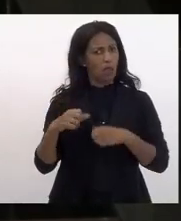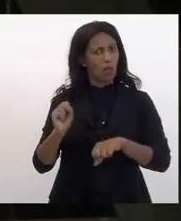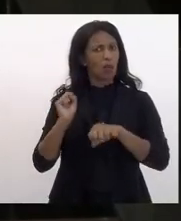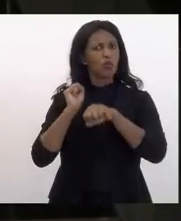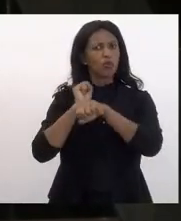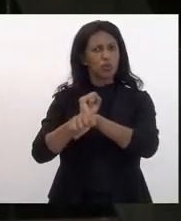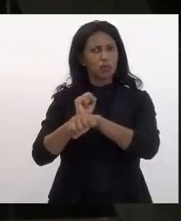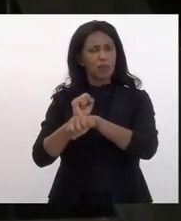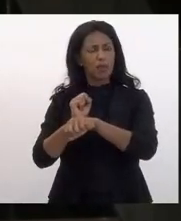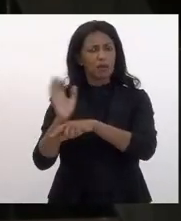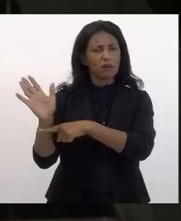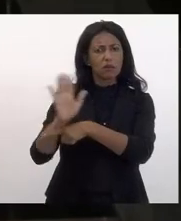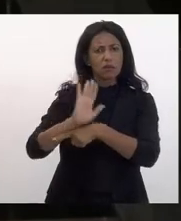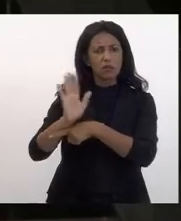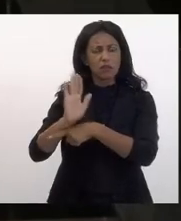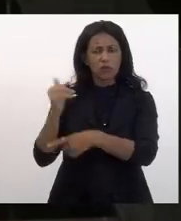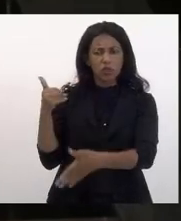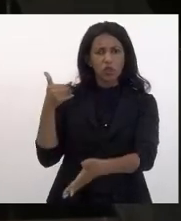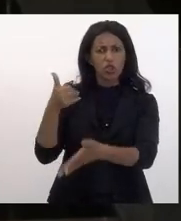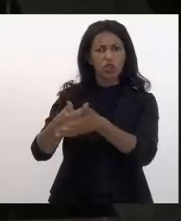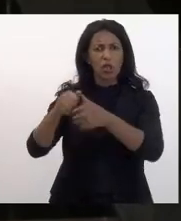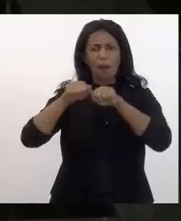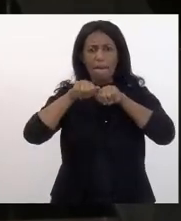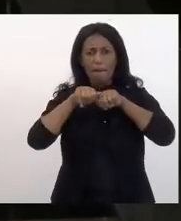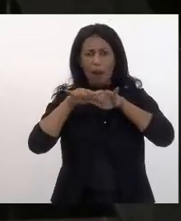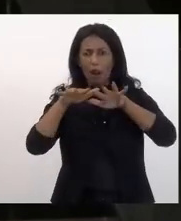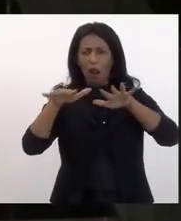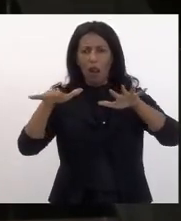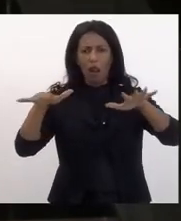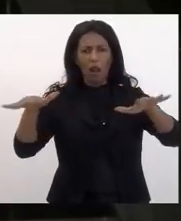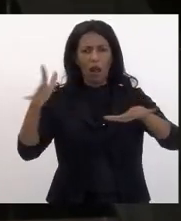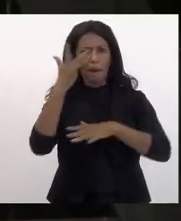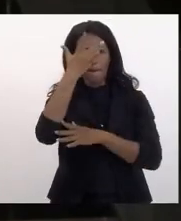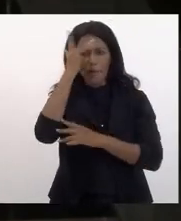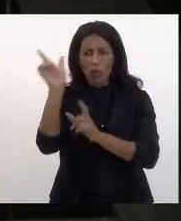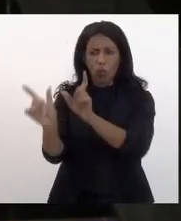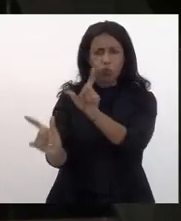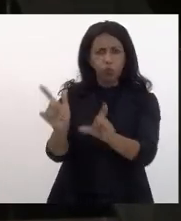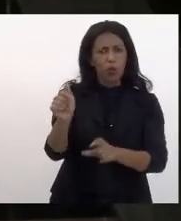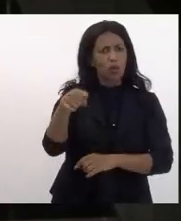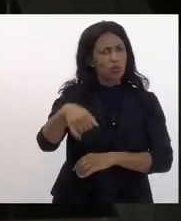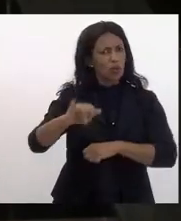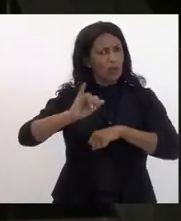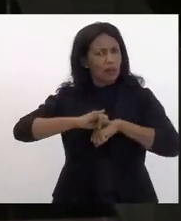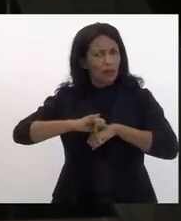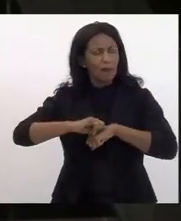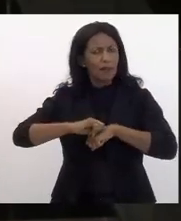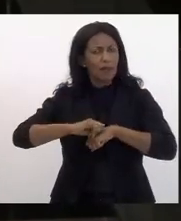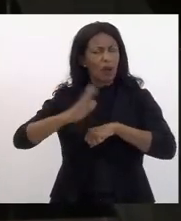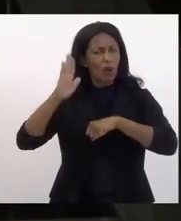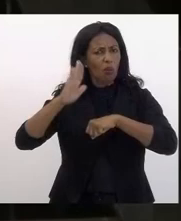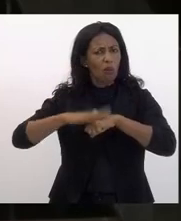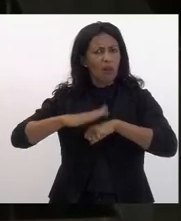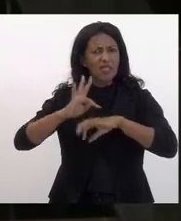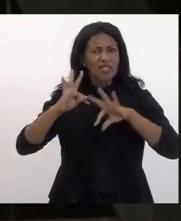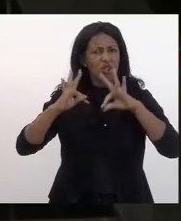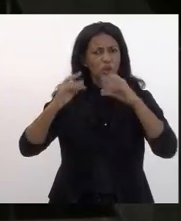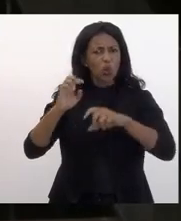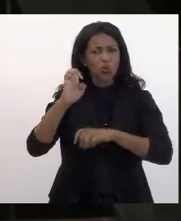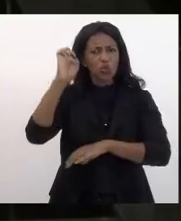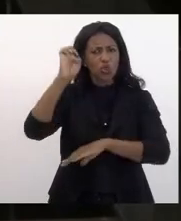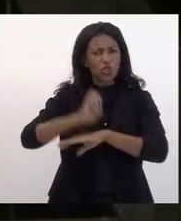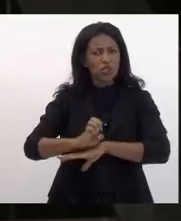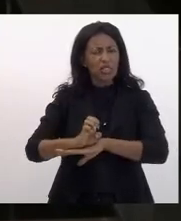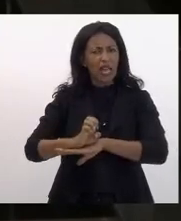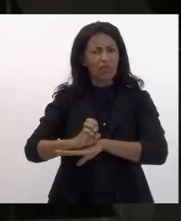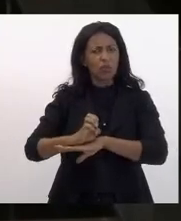possa chegar a milhares de pessoas, não só aqui na capital, mas em todo o estado do Rio de Janeiro, quiçá